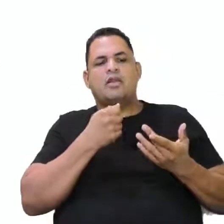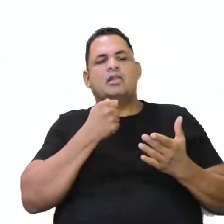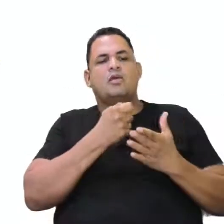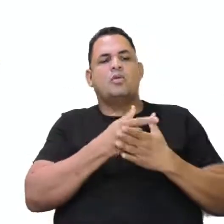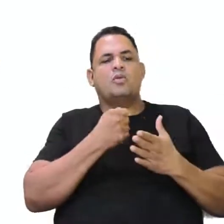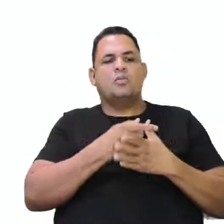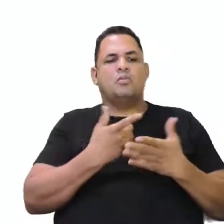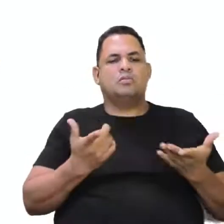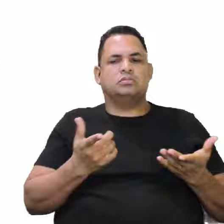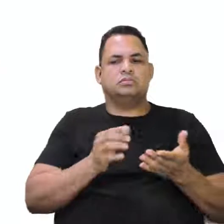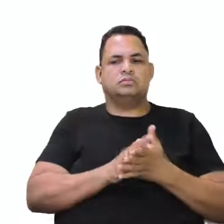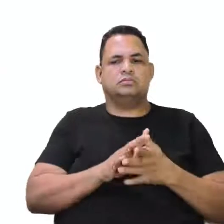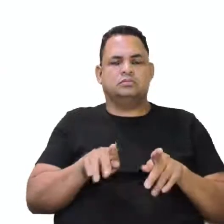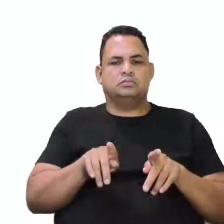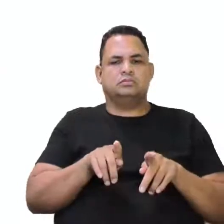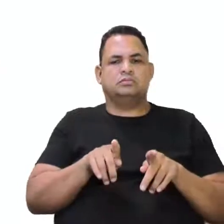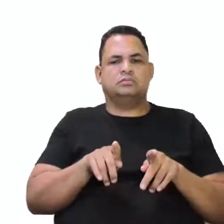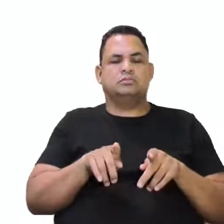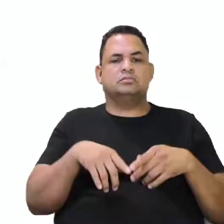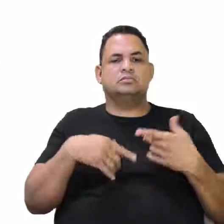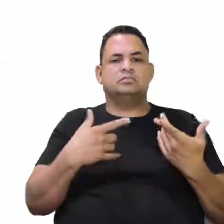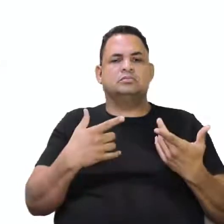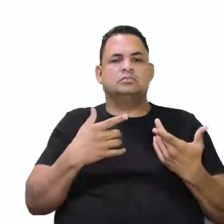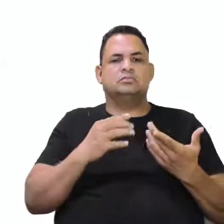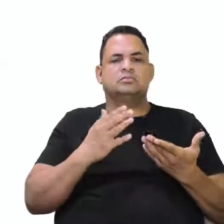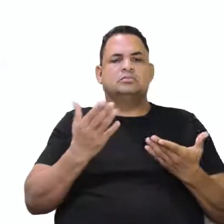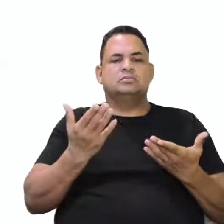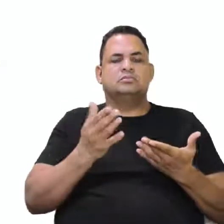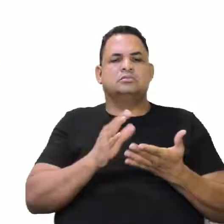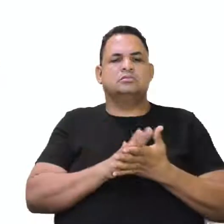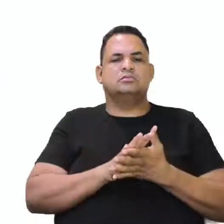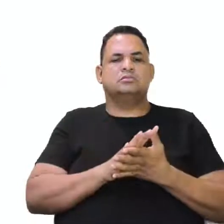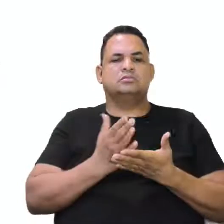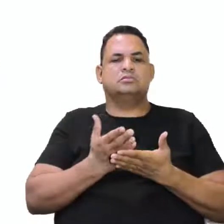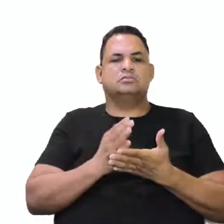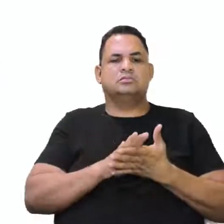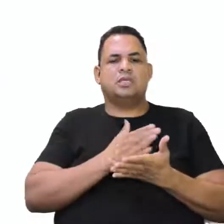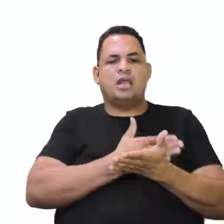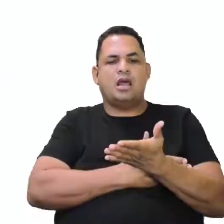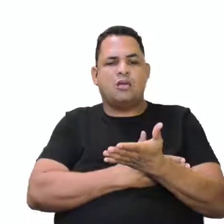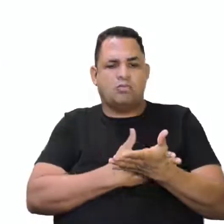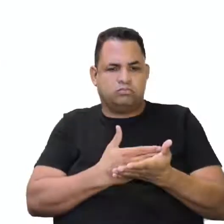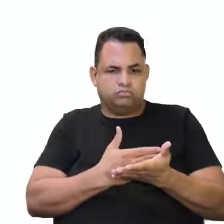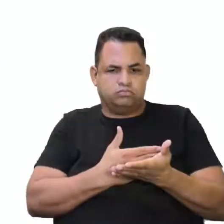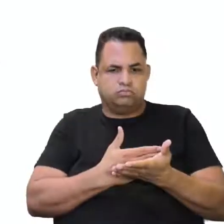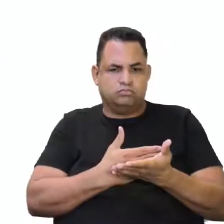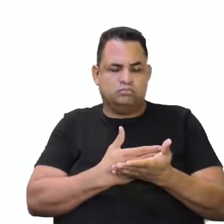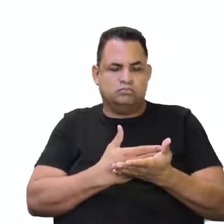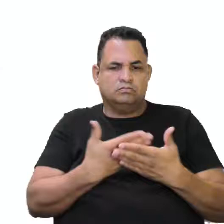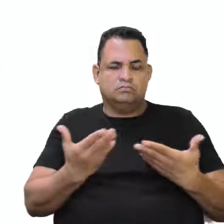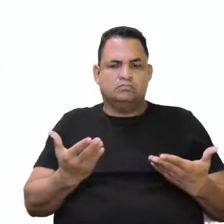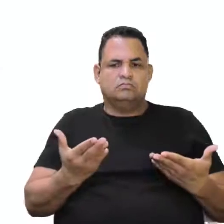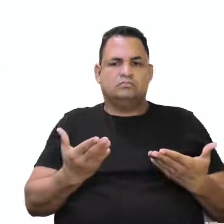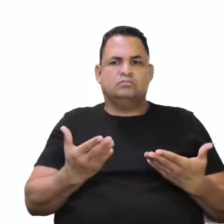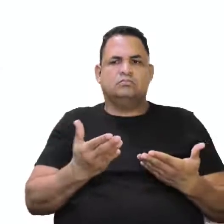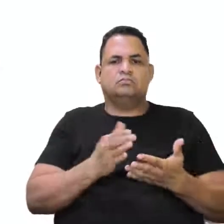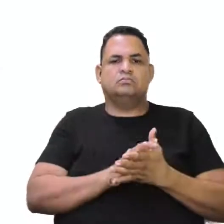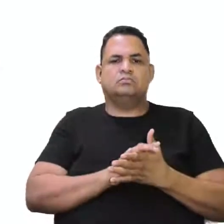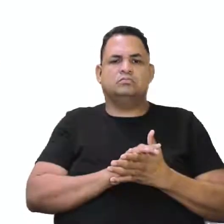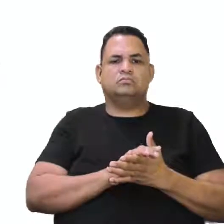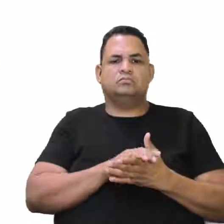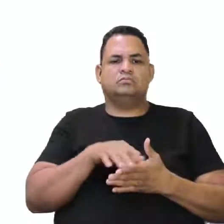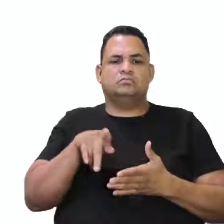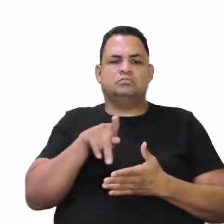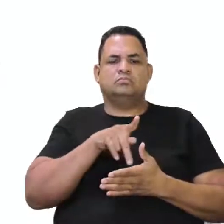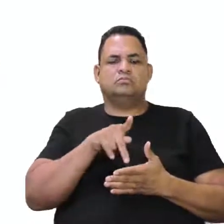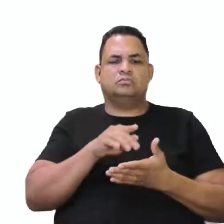comerciais e que acabaram acostumando, vamos dizer assim, né? Os professores